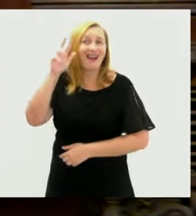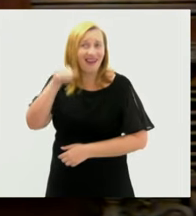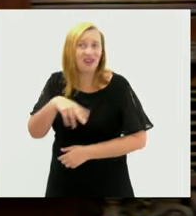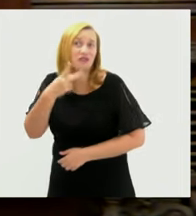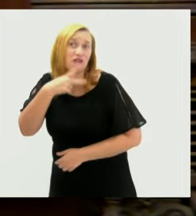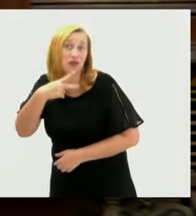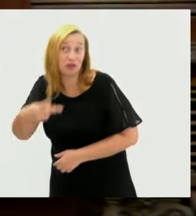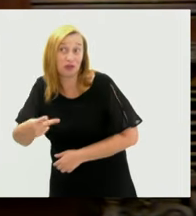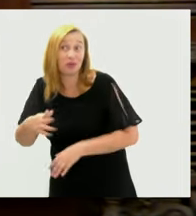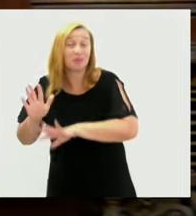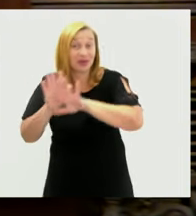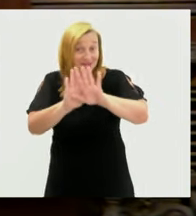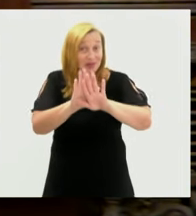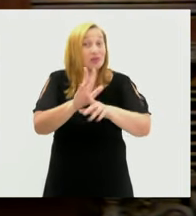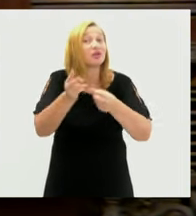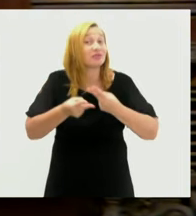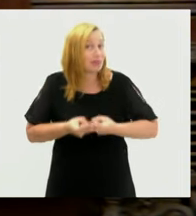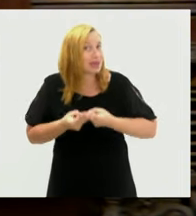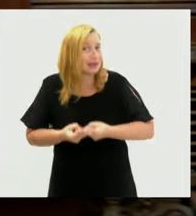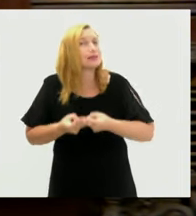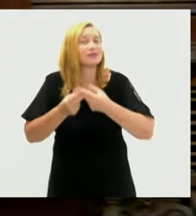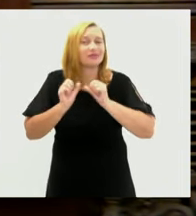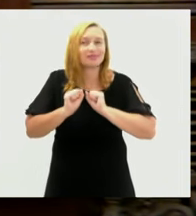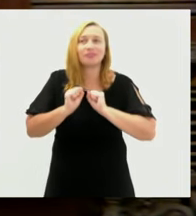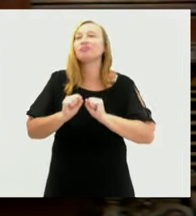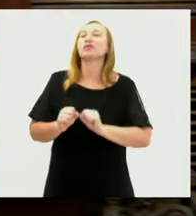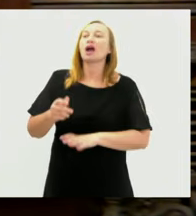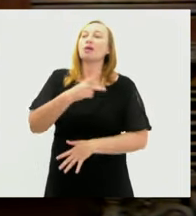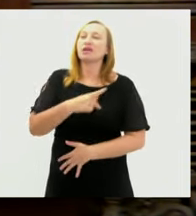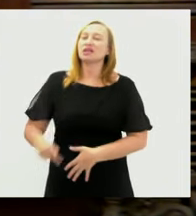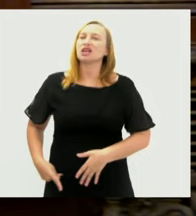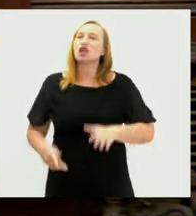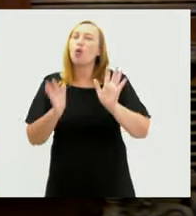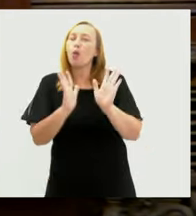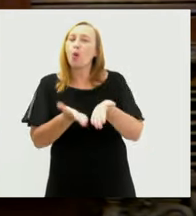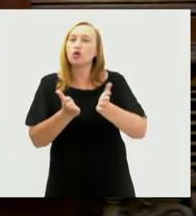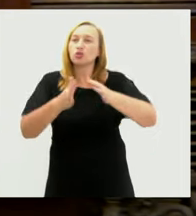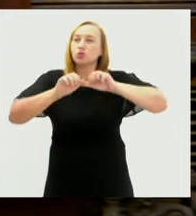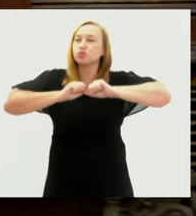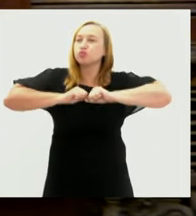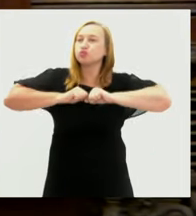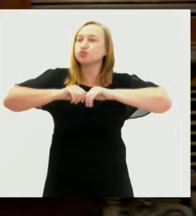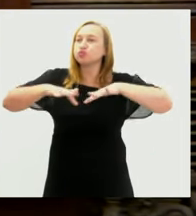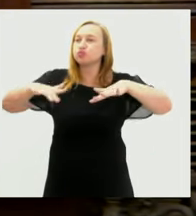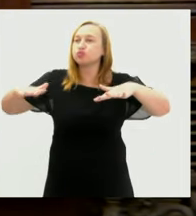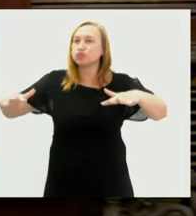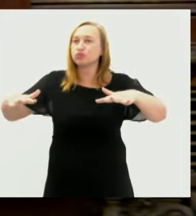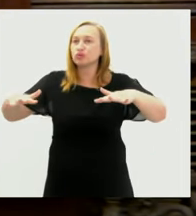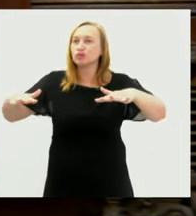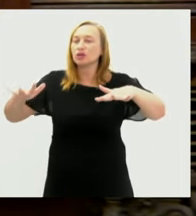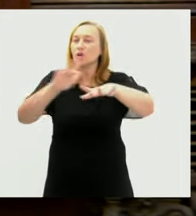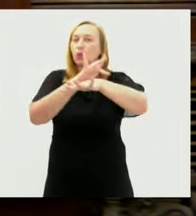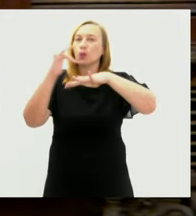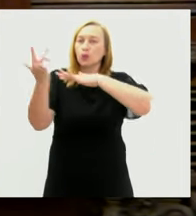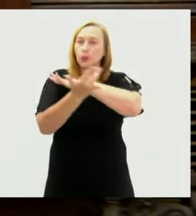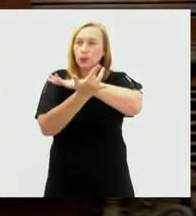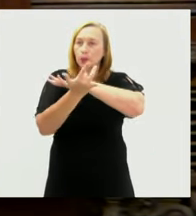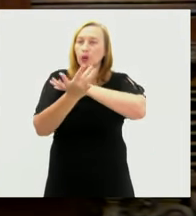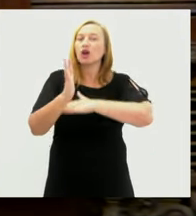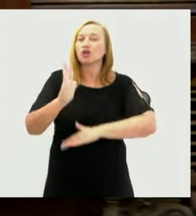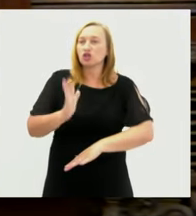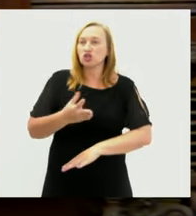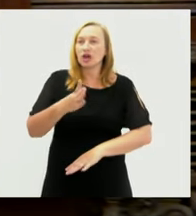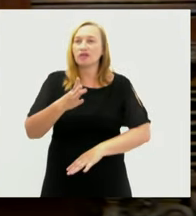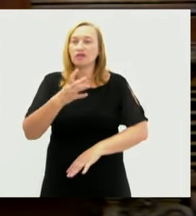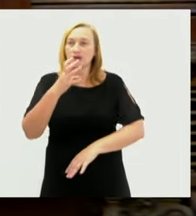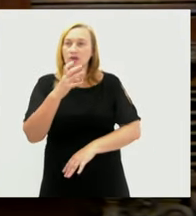de paciência. Presidente, hoje saiu na grande mídia algo que eu já venho denunciando, deputado Alan